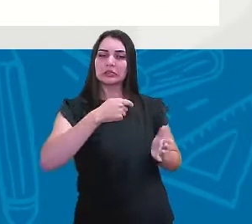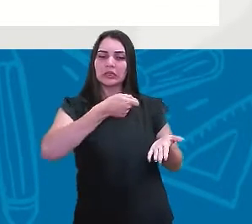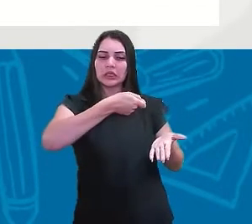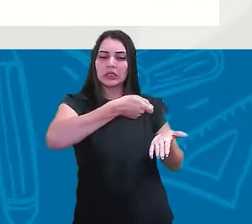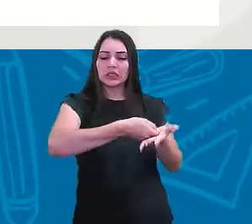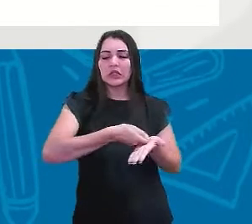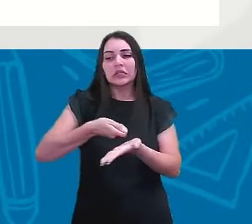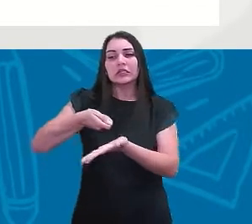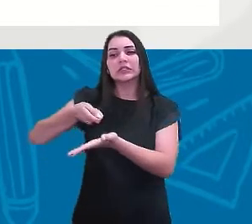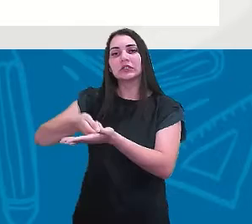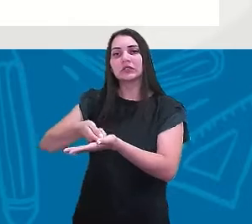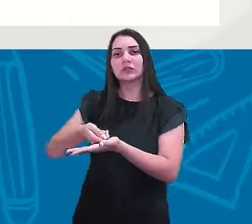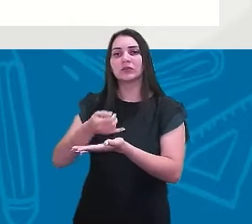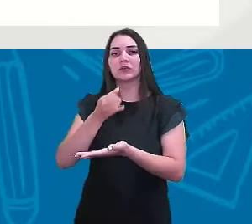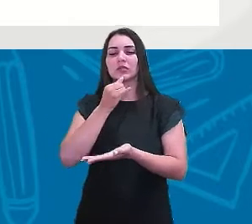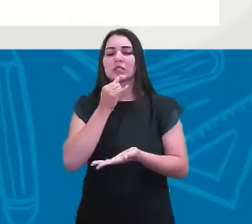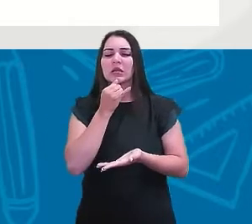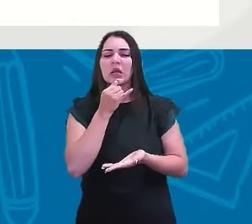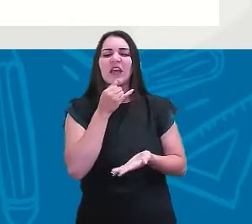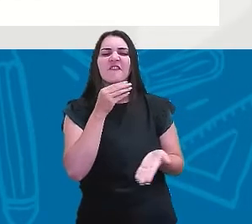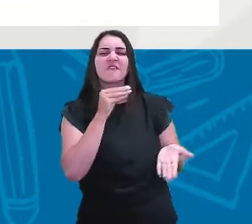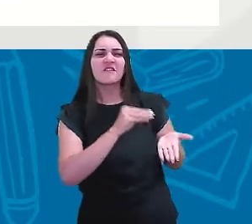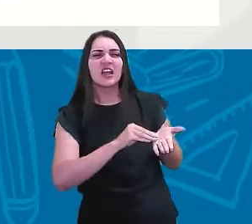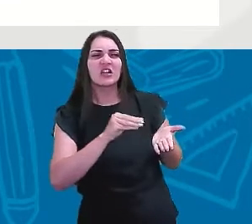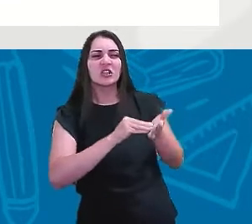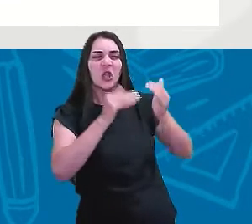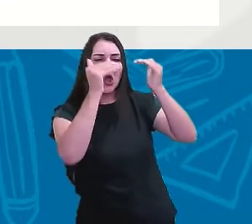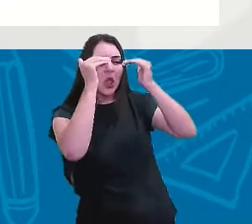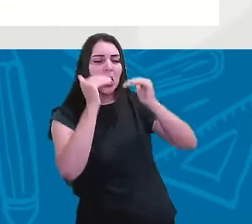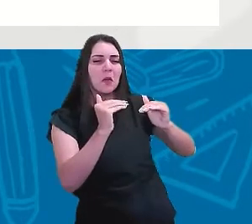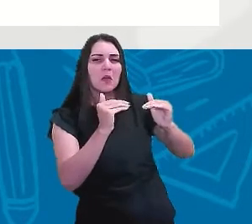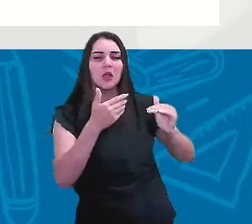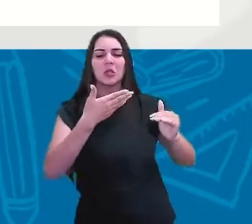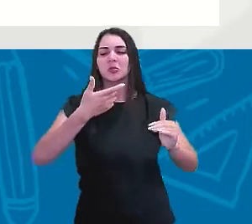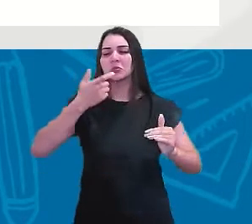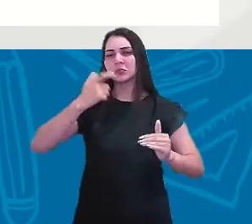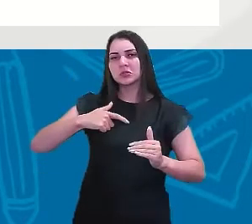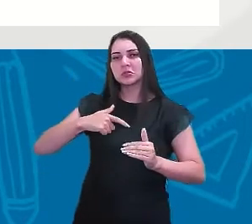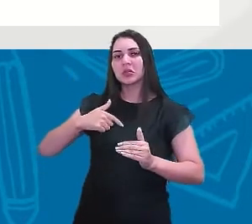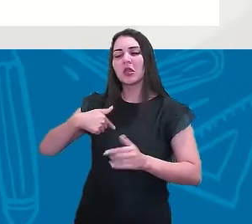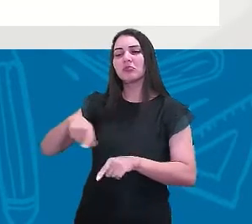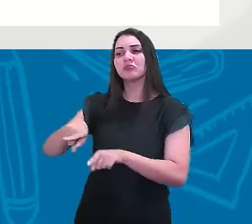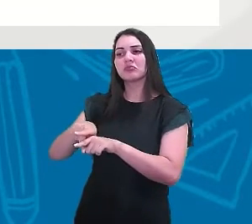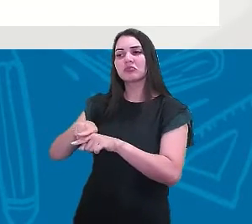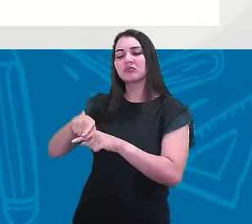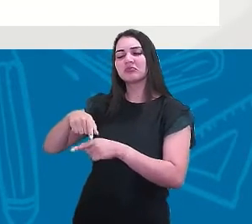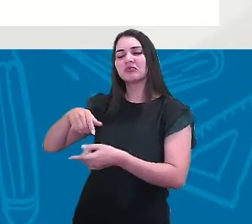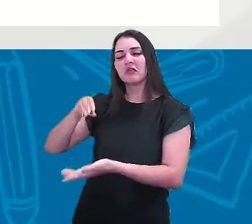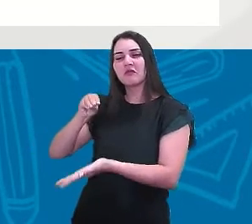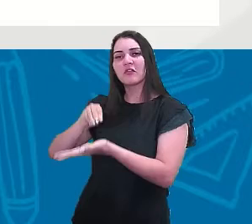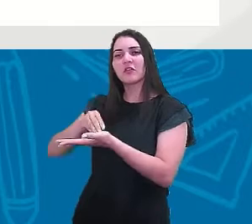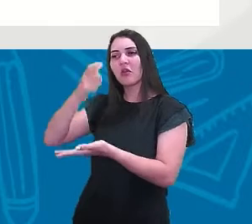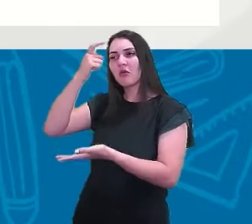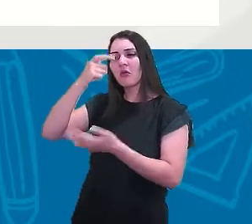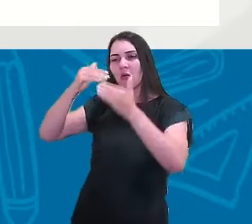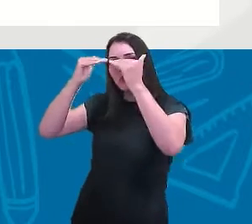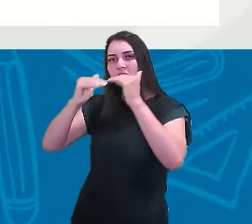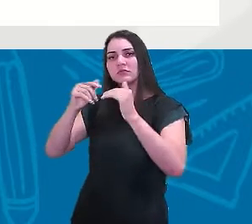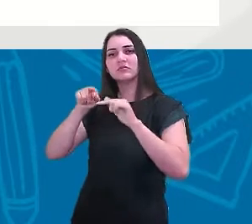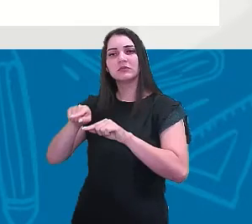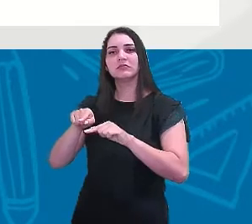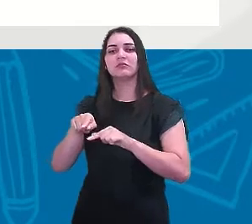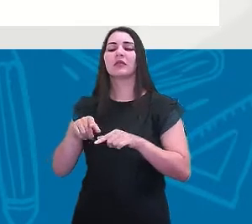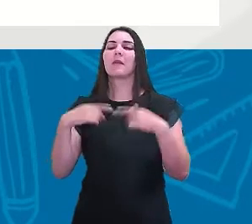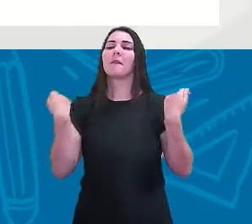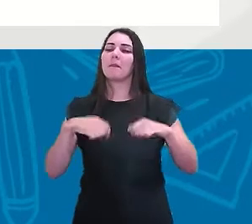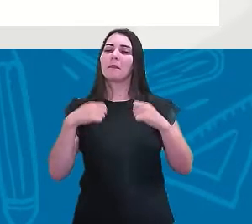história, me desrespeitou, também vou desrespeitar. Assim a gente não mantém a paz, nem mantém,